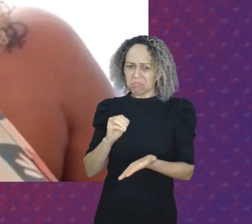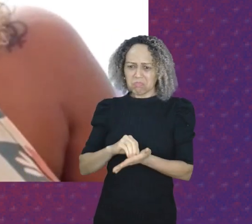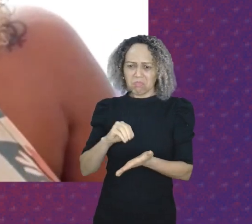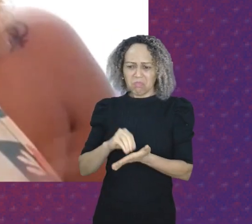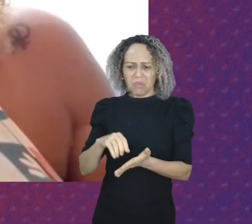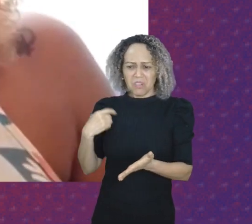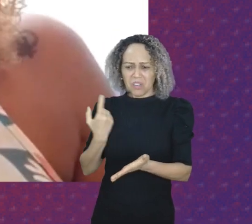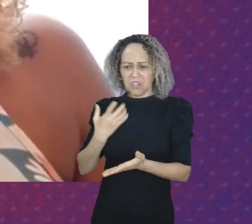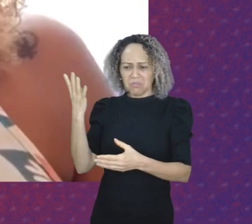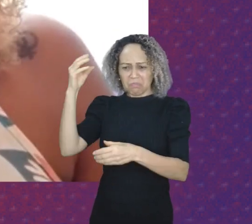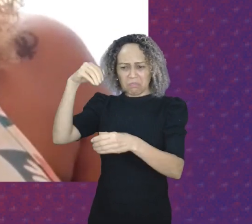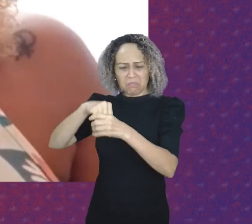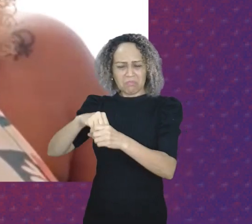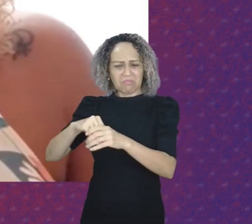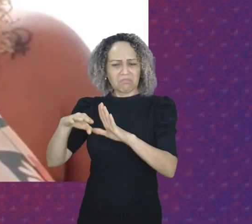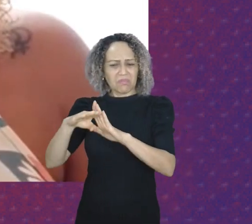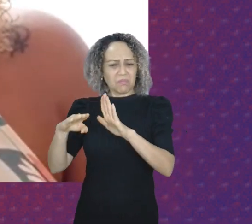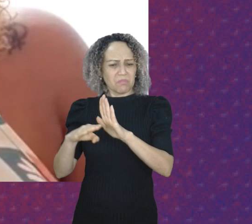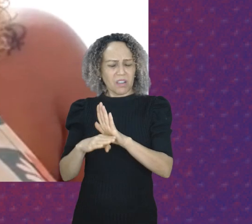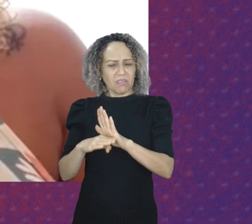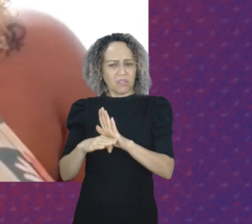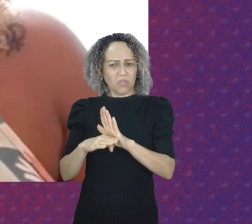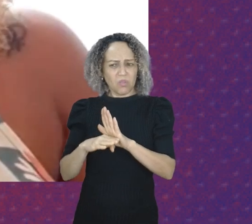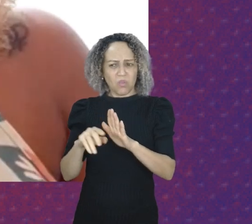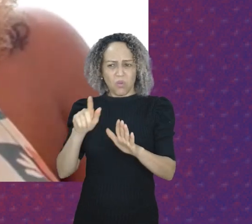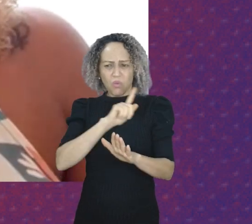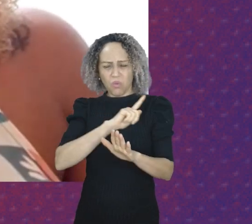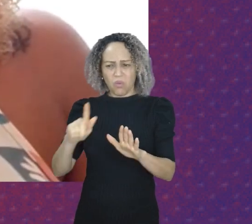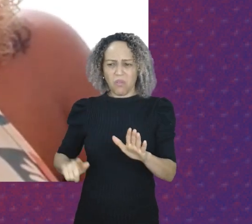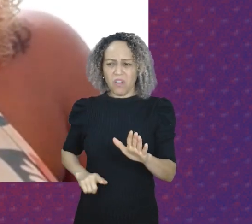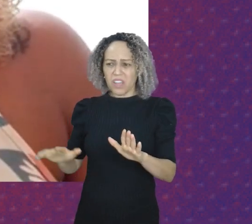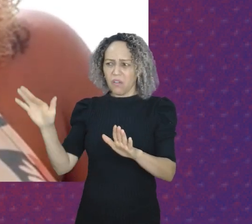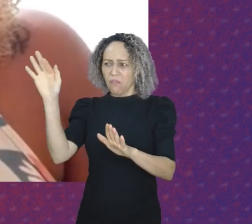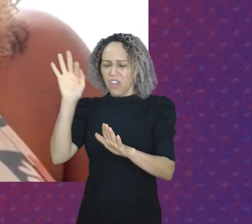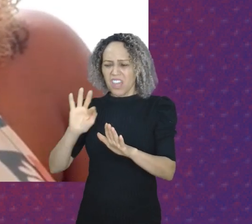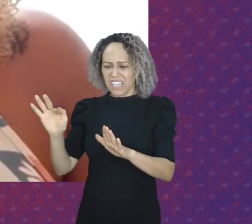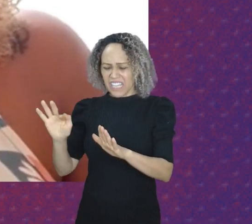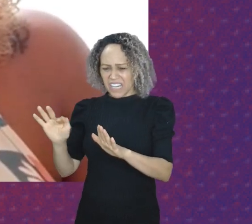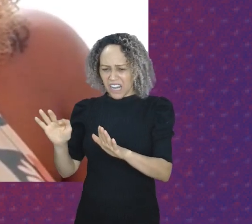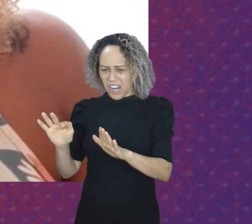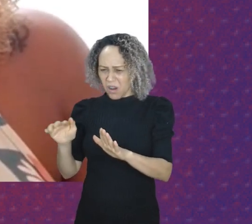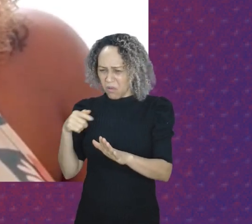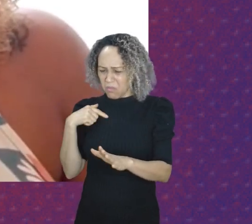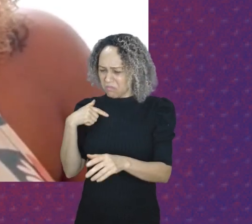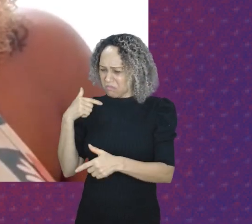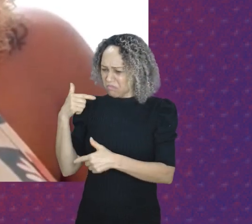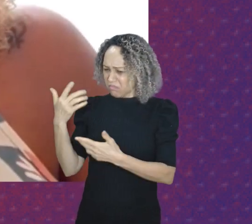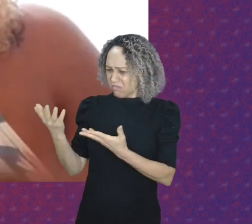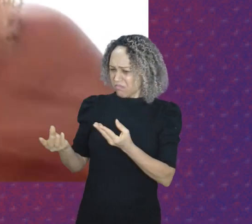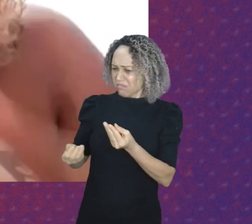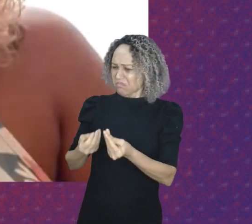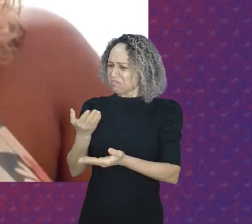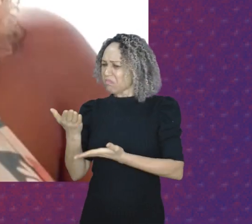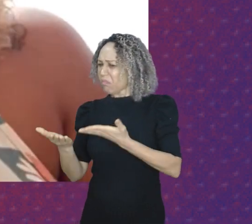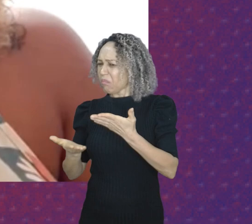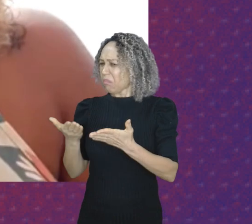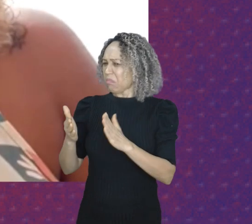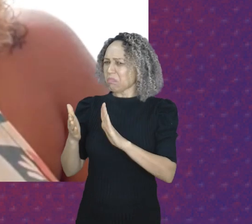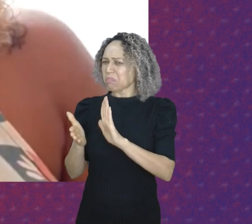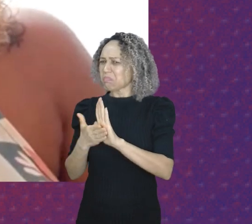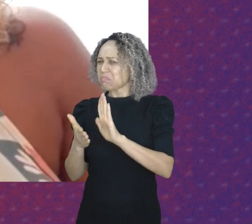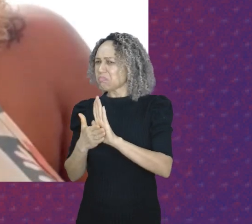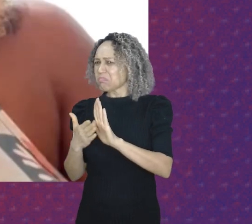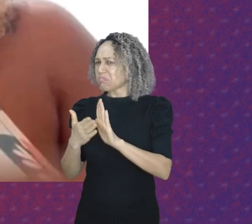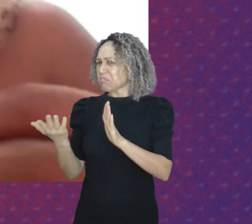pauta LGBT, vamos dizer, com o afinco que tem que